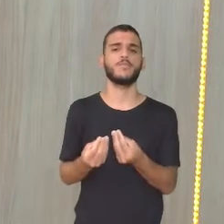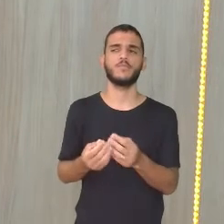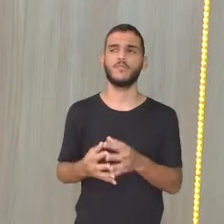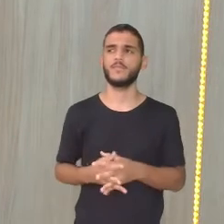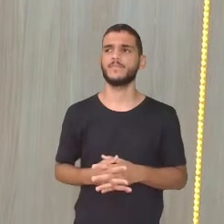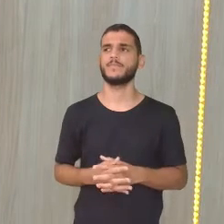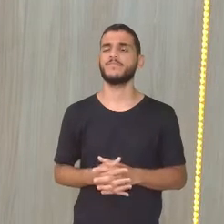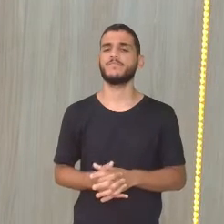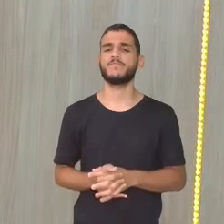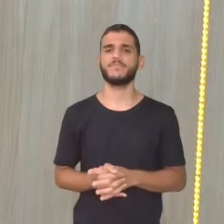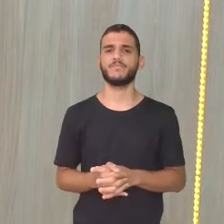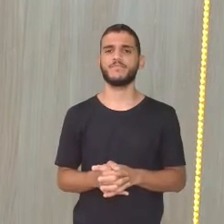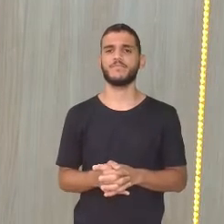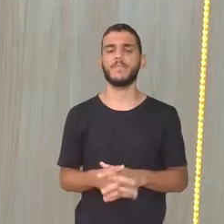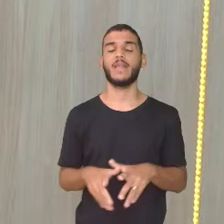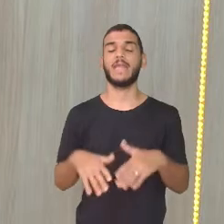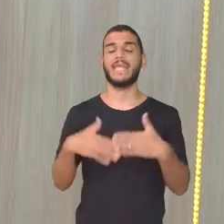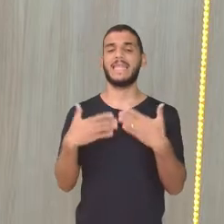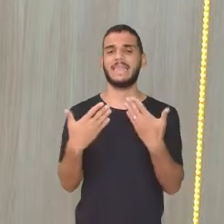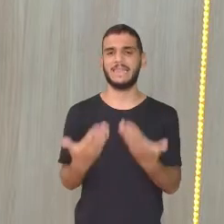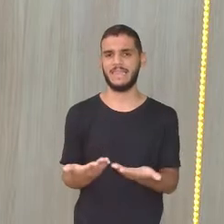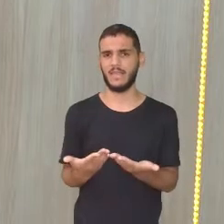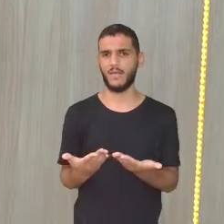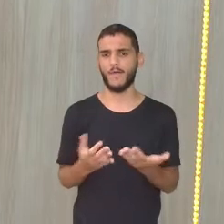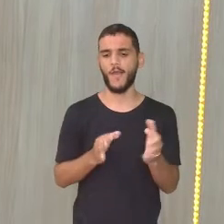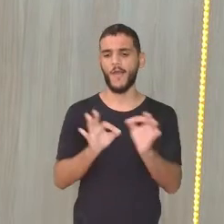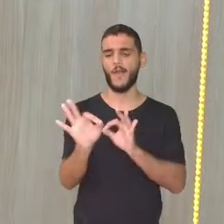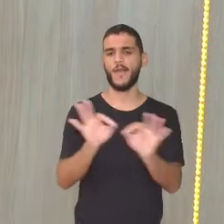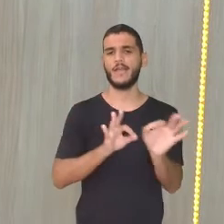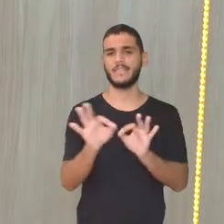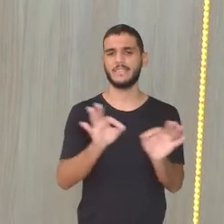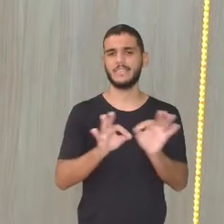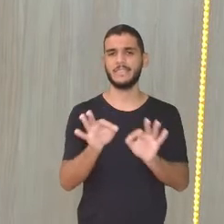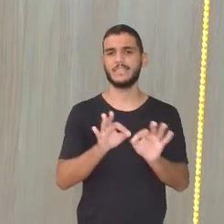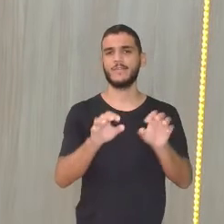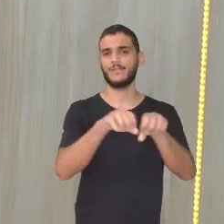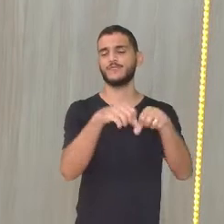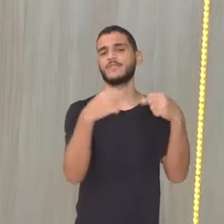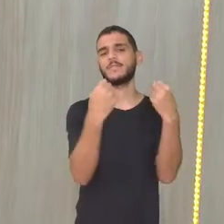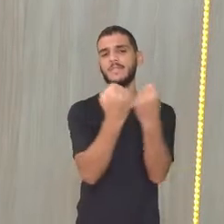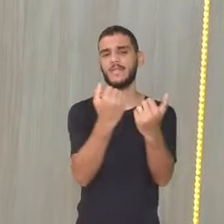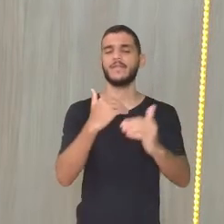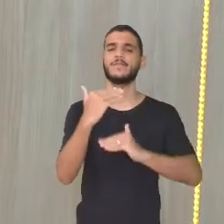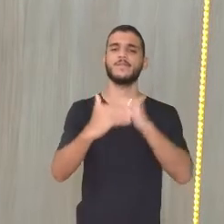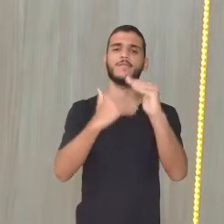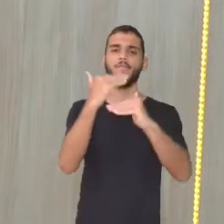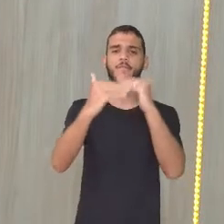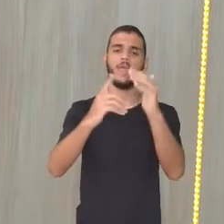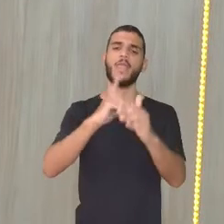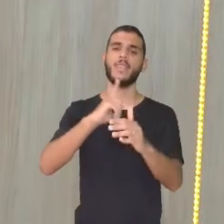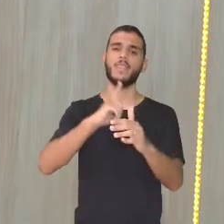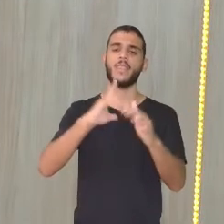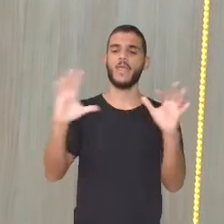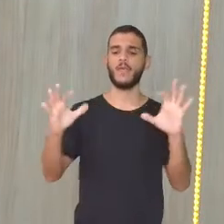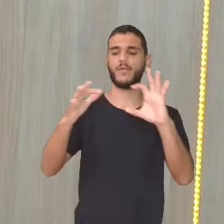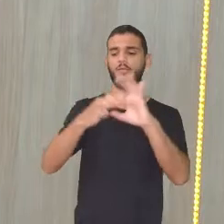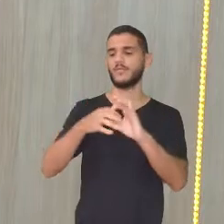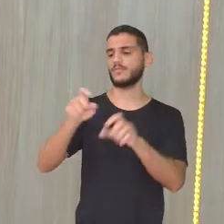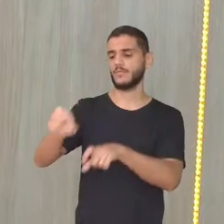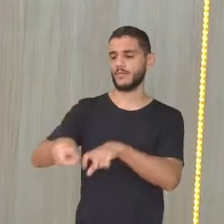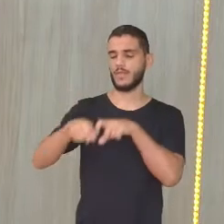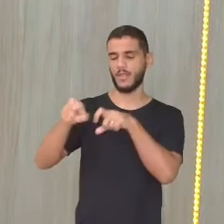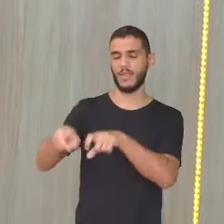né, que as classes elas começaram a se desenvolver a partir daí, né? Obviamente que já existia clero, né,